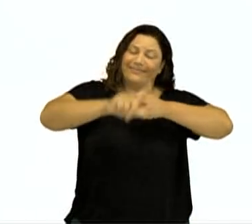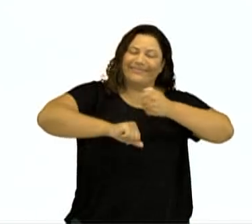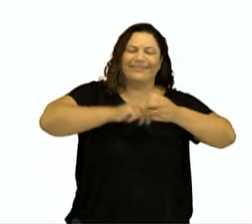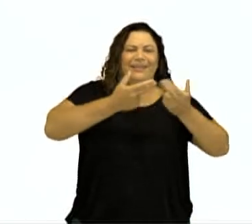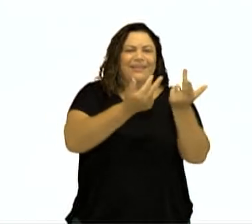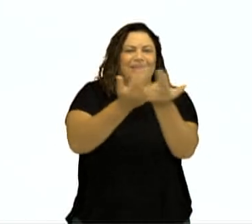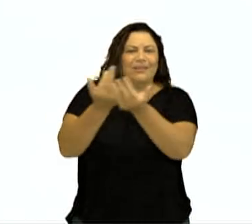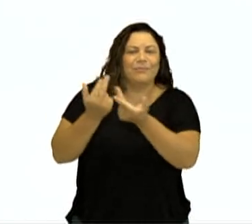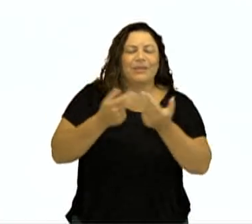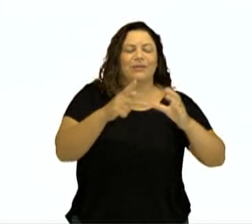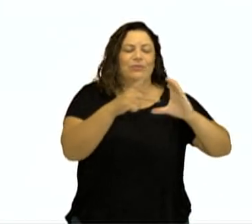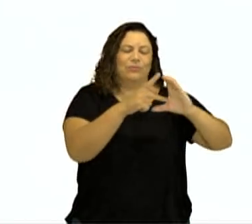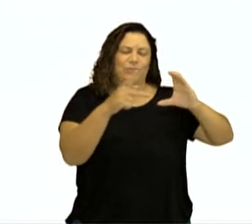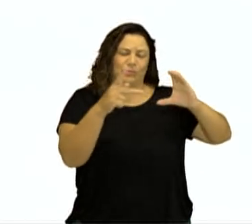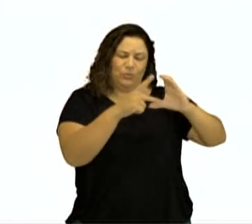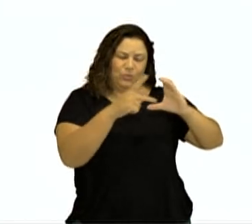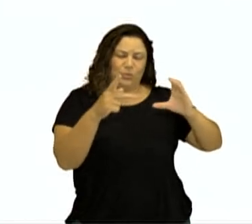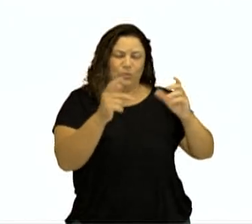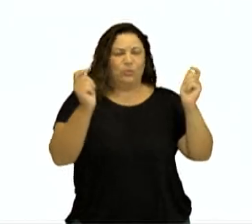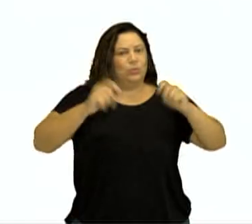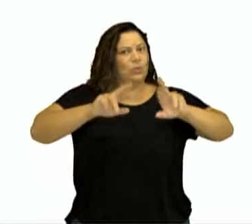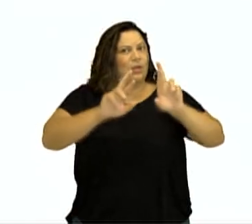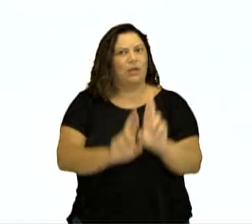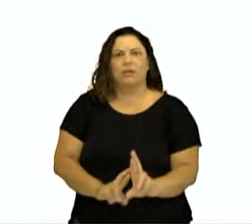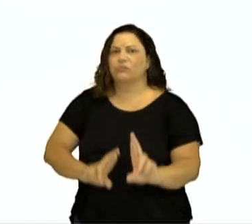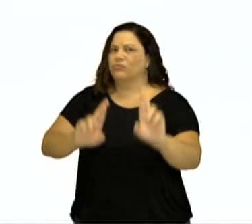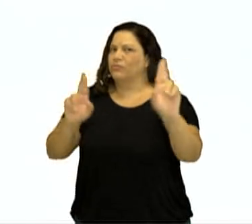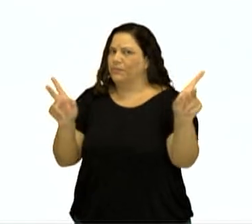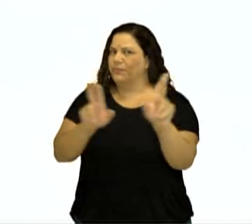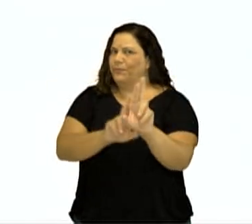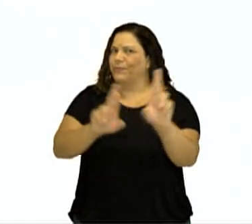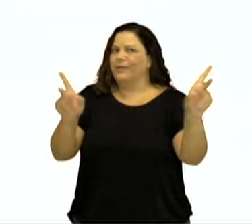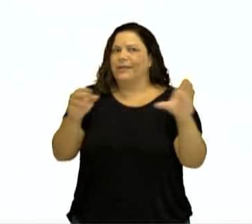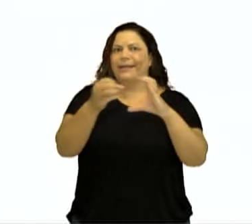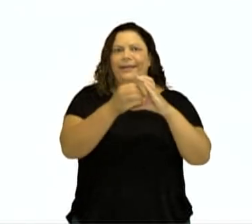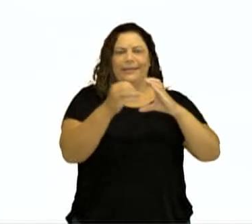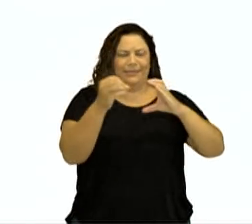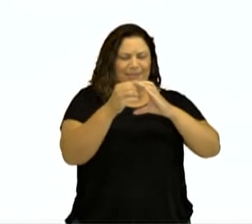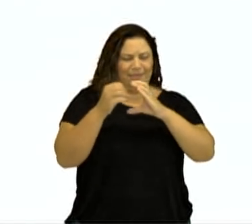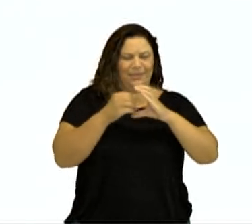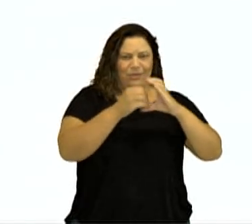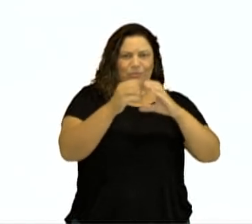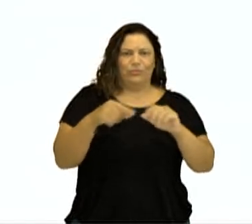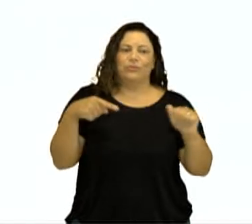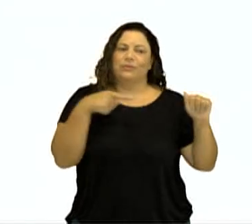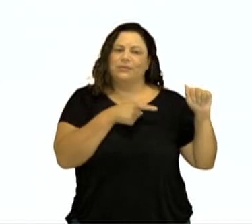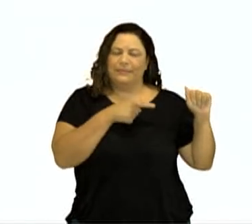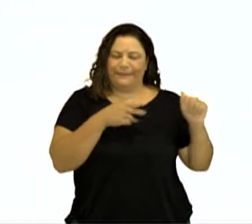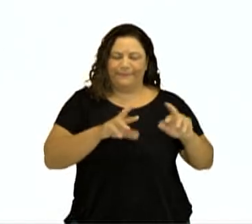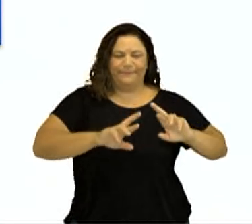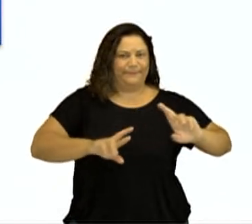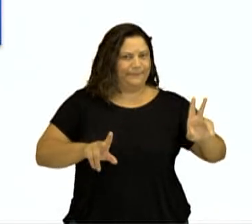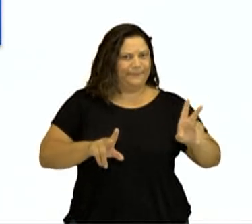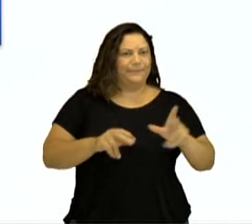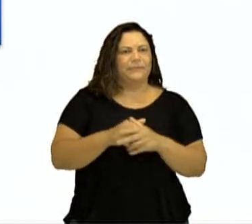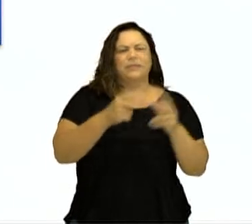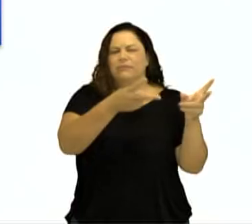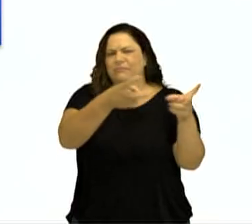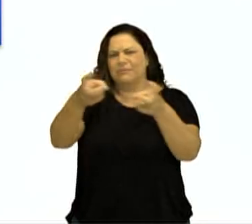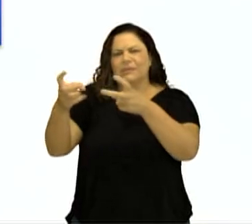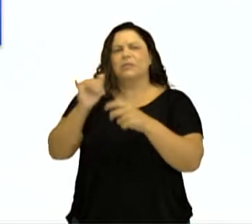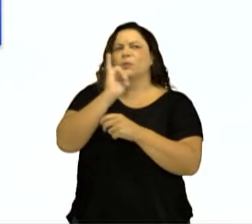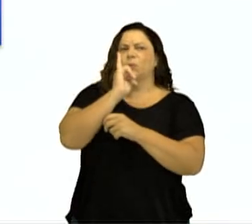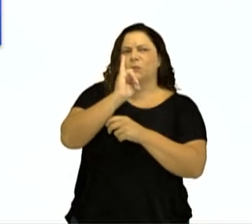prótons ou número atômico e diferente número de nêutrons e de massa. Então, quando você observa lá, dá um exemplo